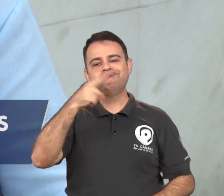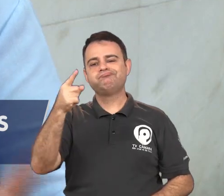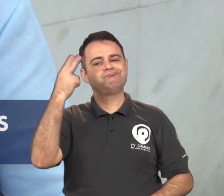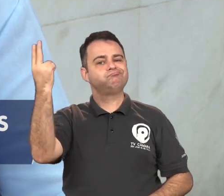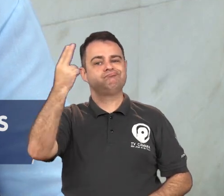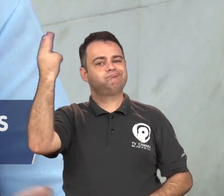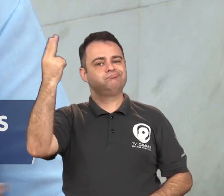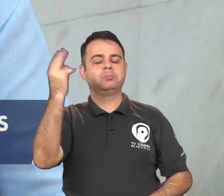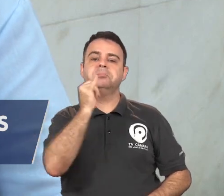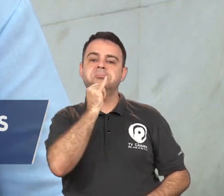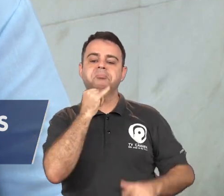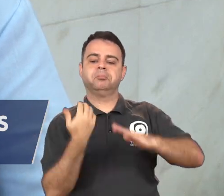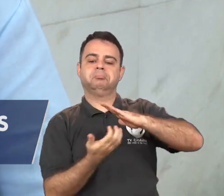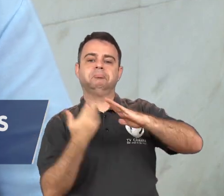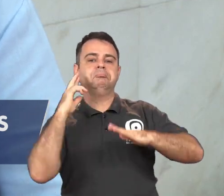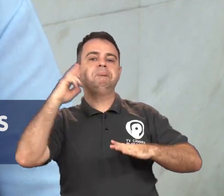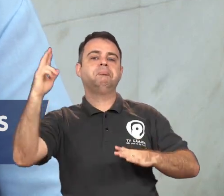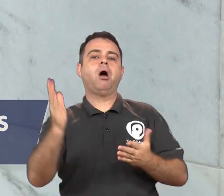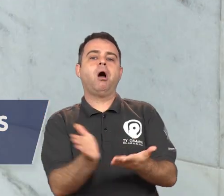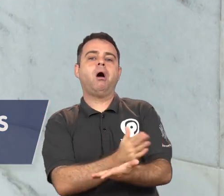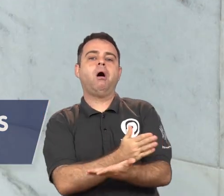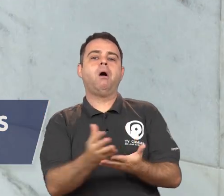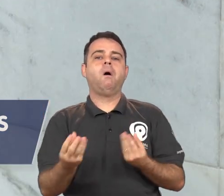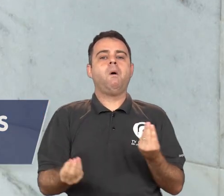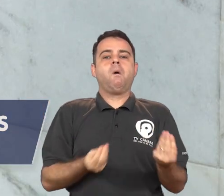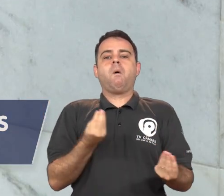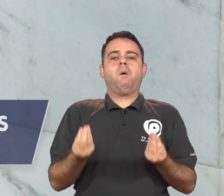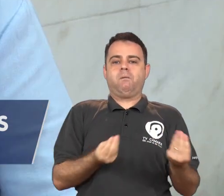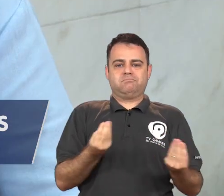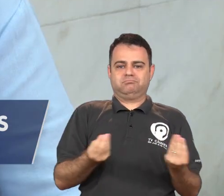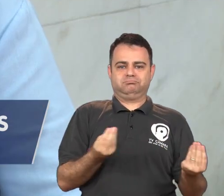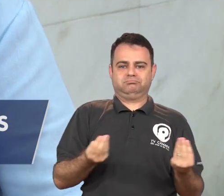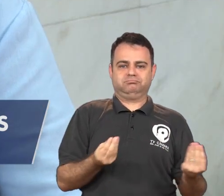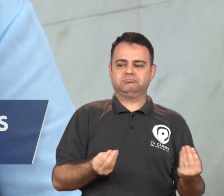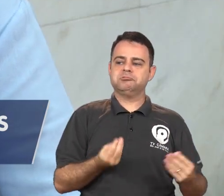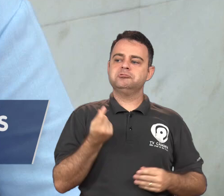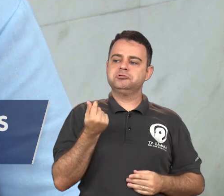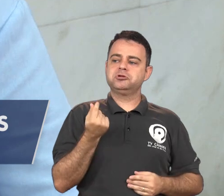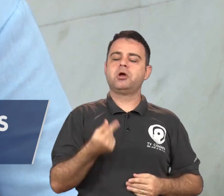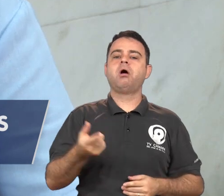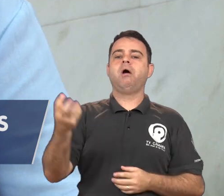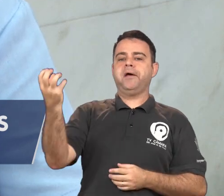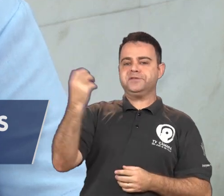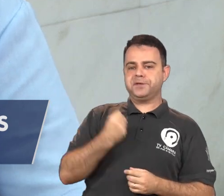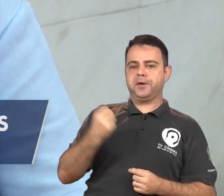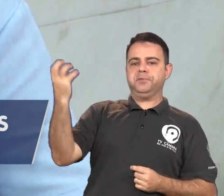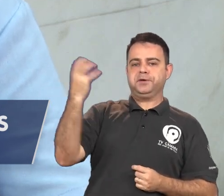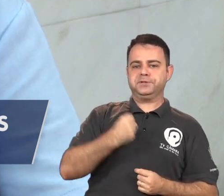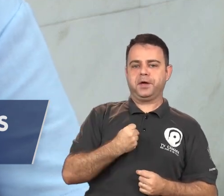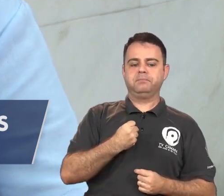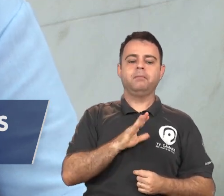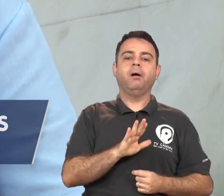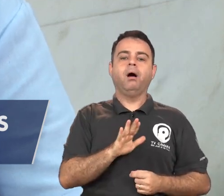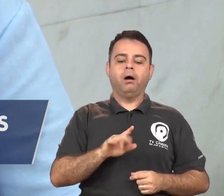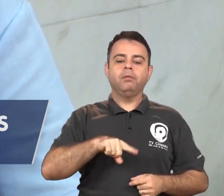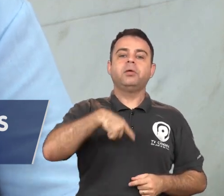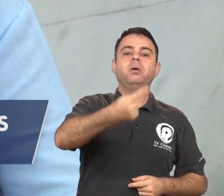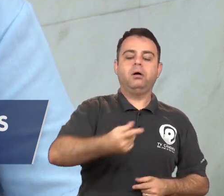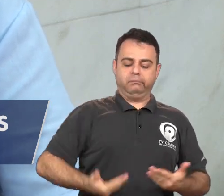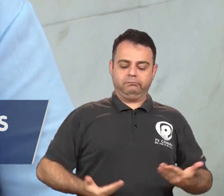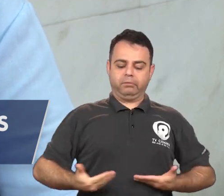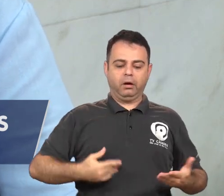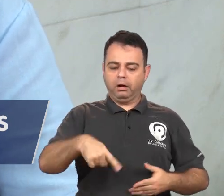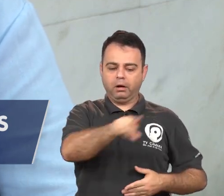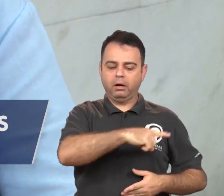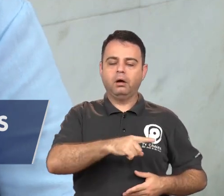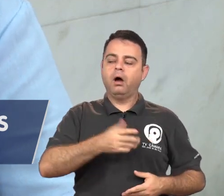Entendi. Da empresa simplesmente criar um passivo e, no final, quem fica na mão são os trabalhadores. Então,